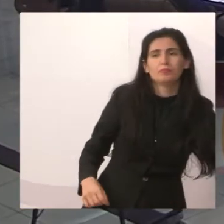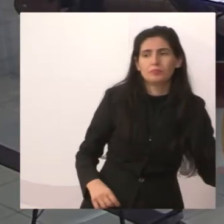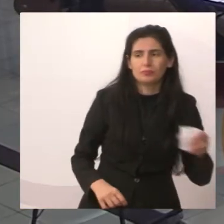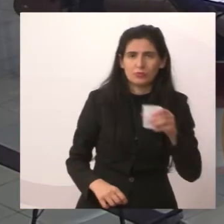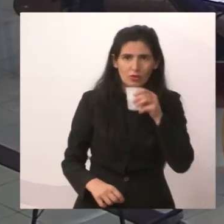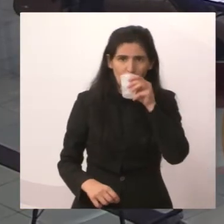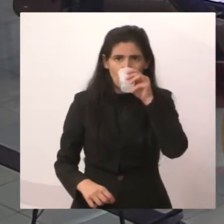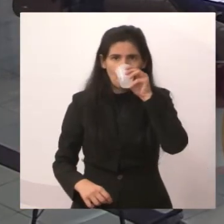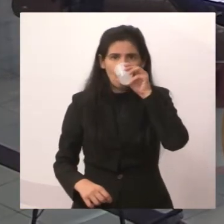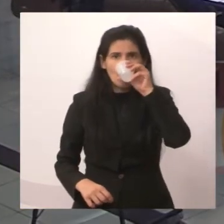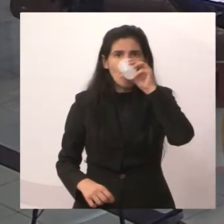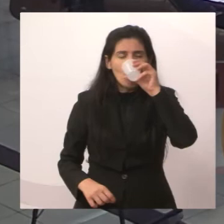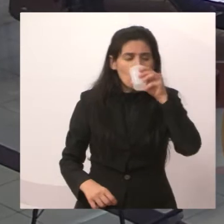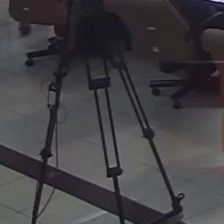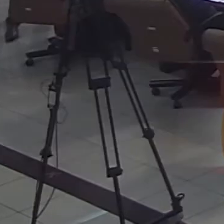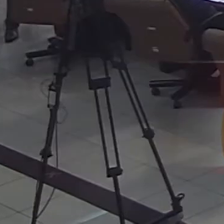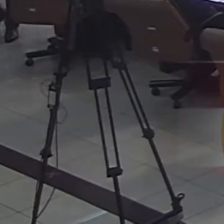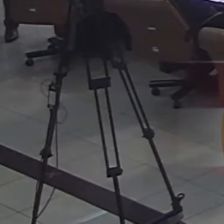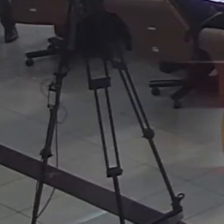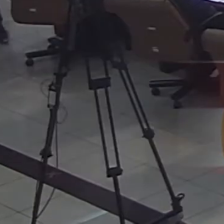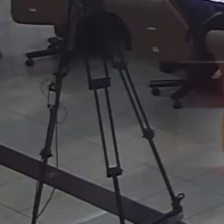O processo continua em discussão.